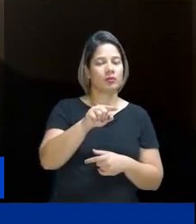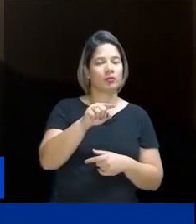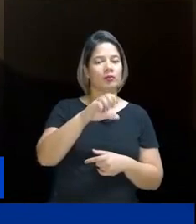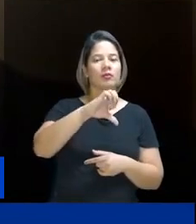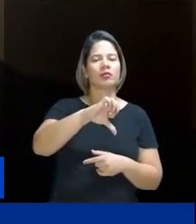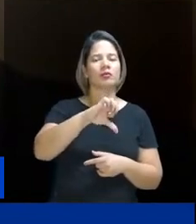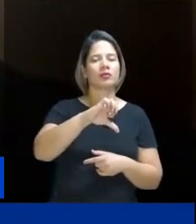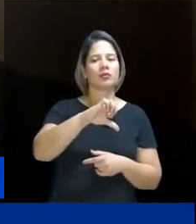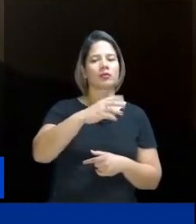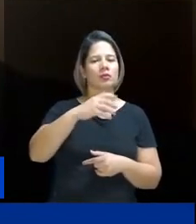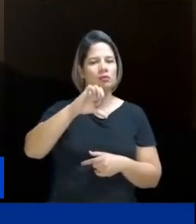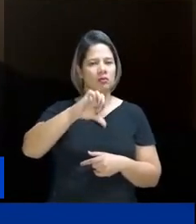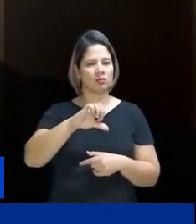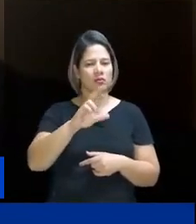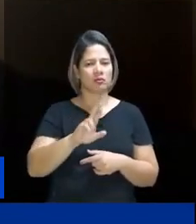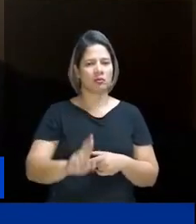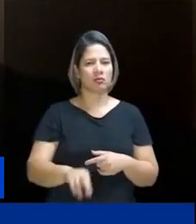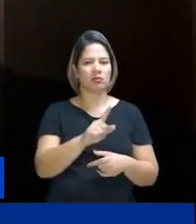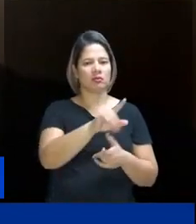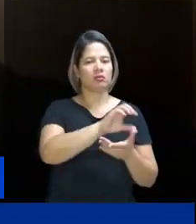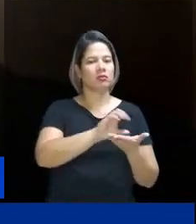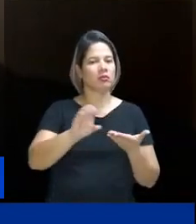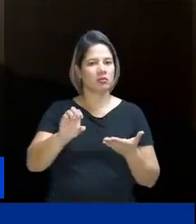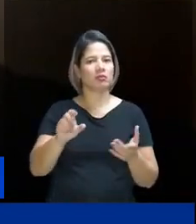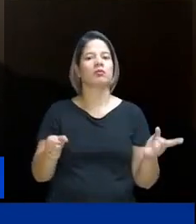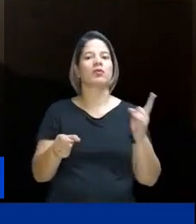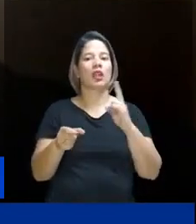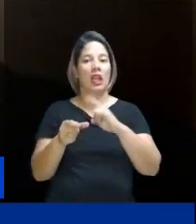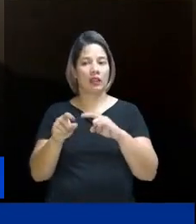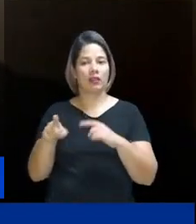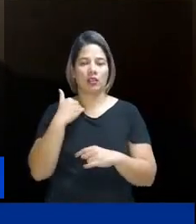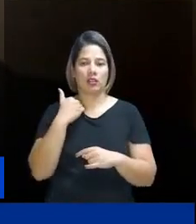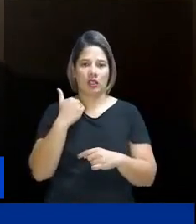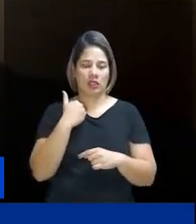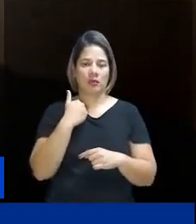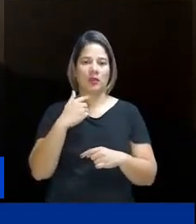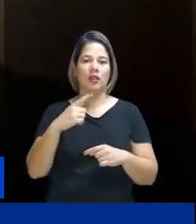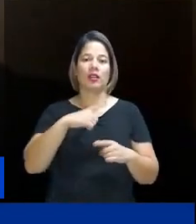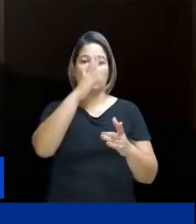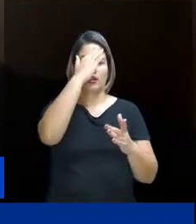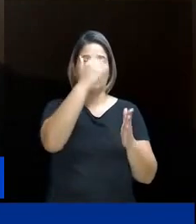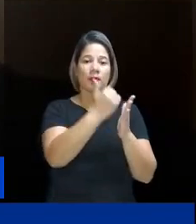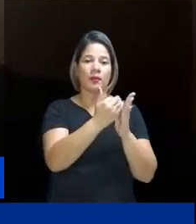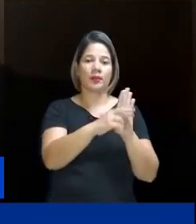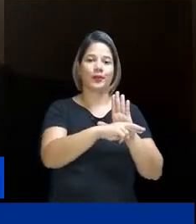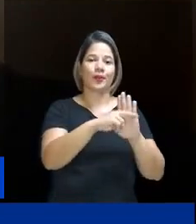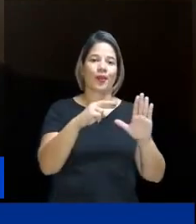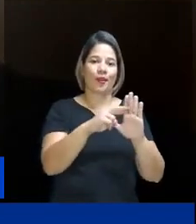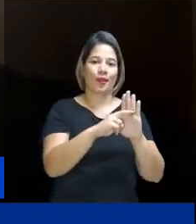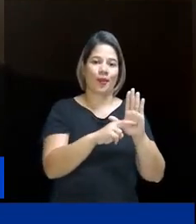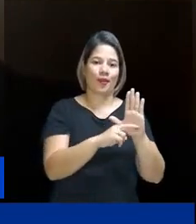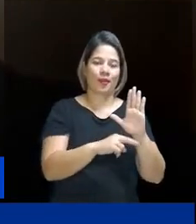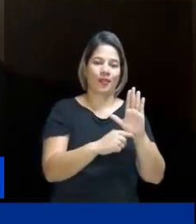R$ 23.899,17 para a conta bancária específica de que trata o artigo 6º, inciso 4º da Resolução TSE